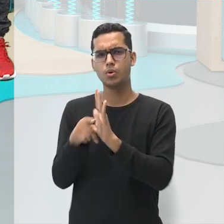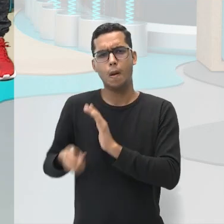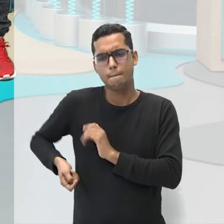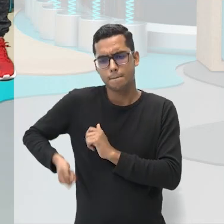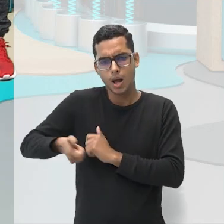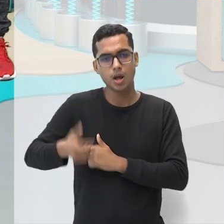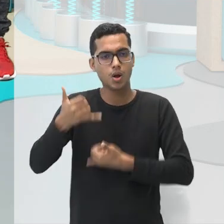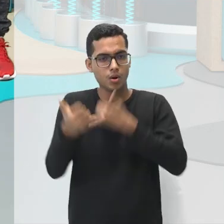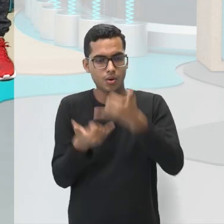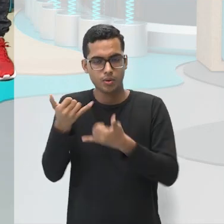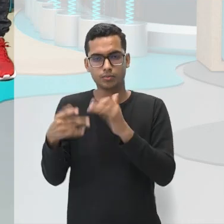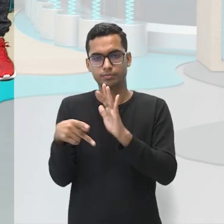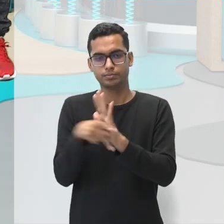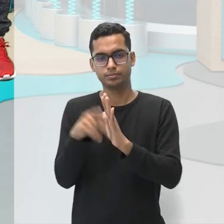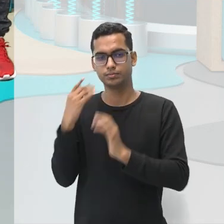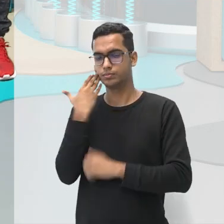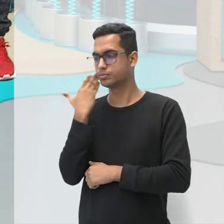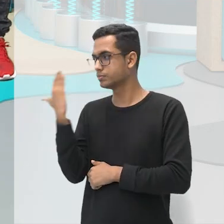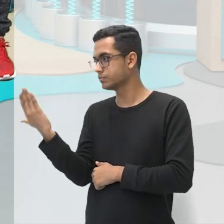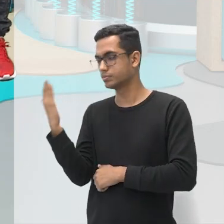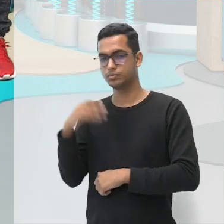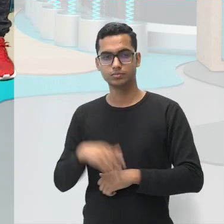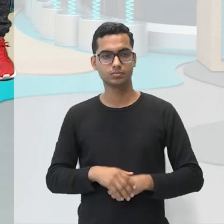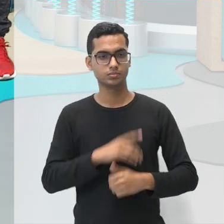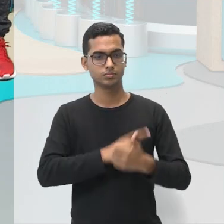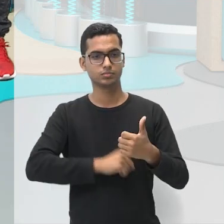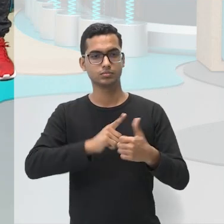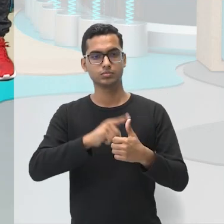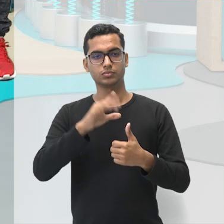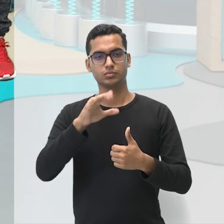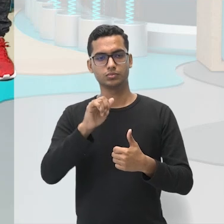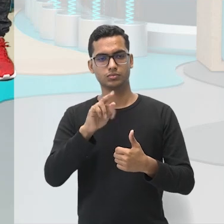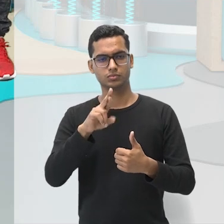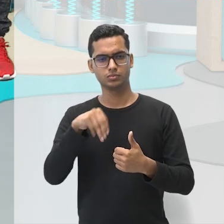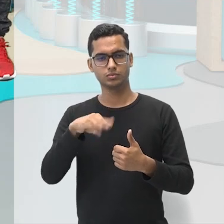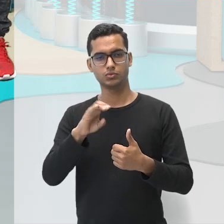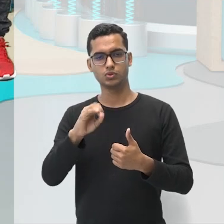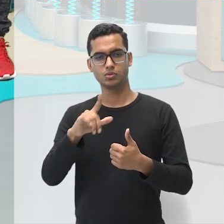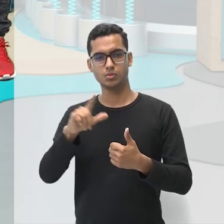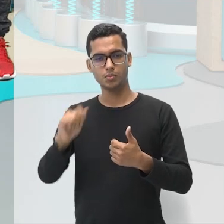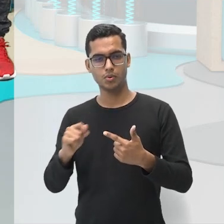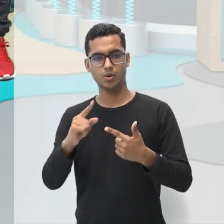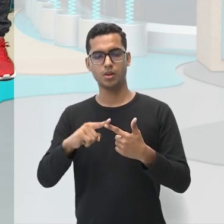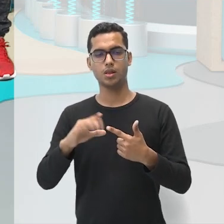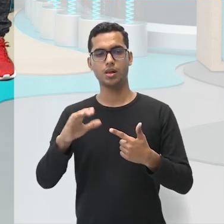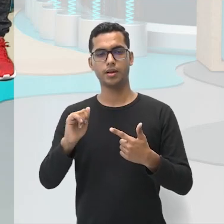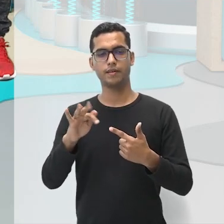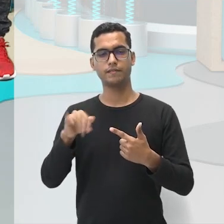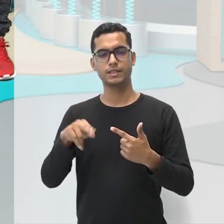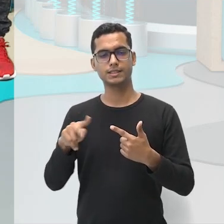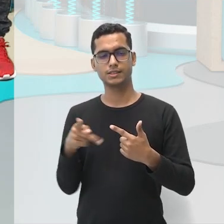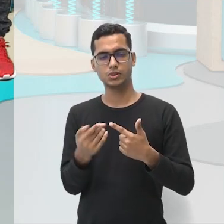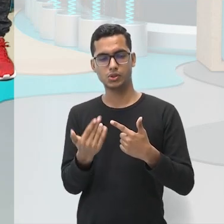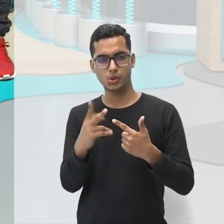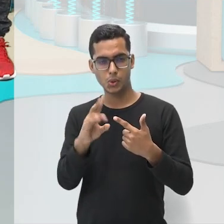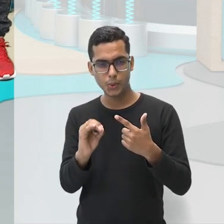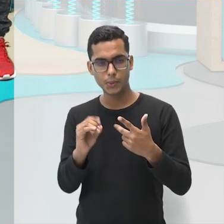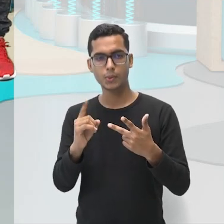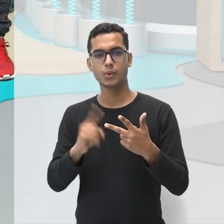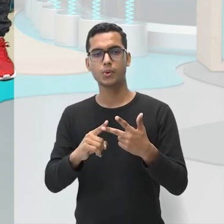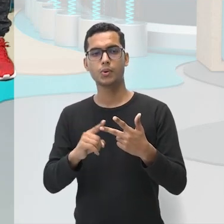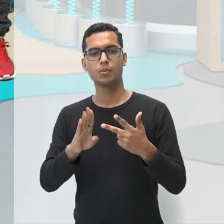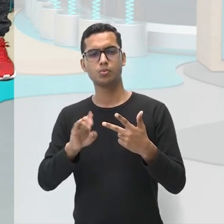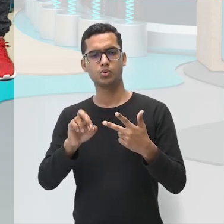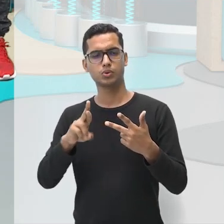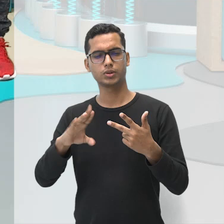usados no jogo de bola de gude. A gente vai ter aí a carambola, o cafezinho, a leiteira, o burcão,